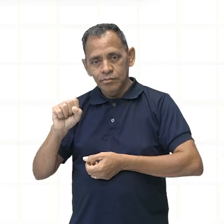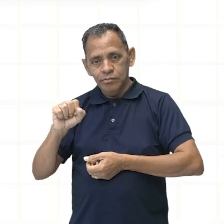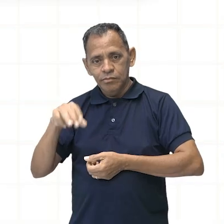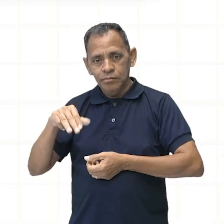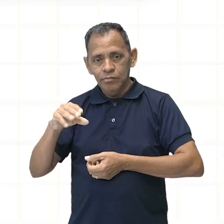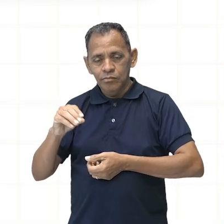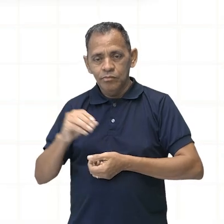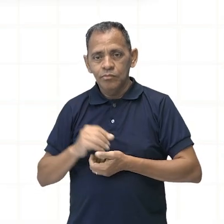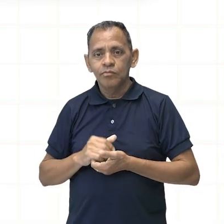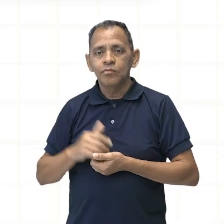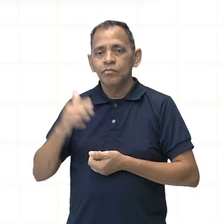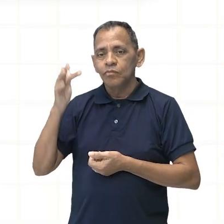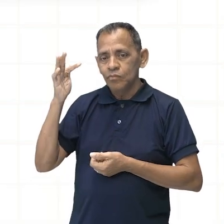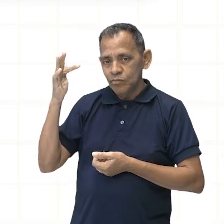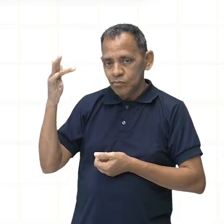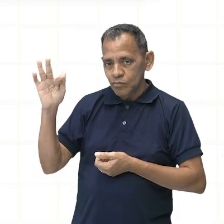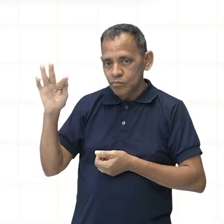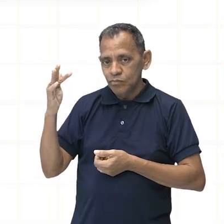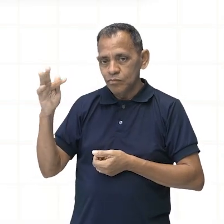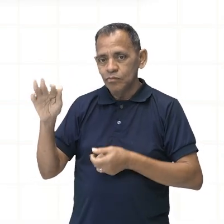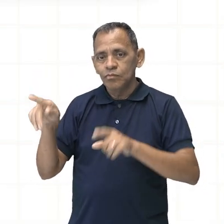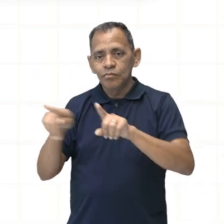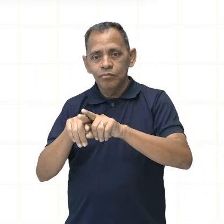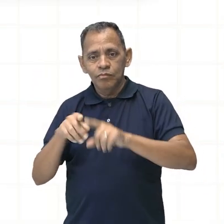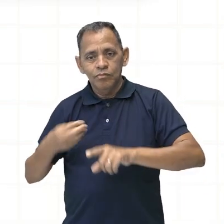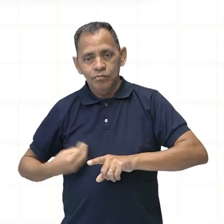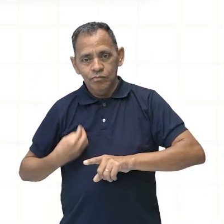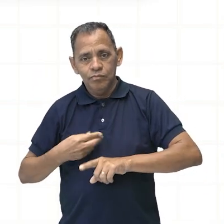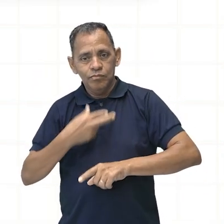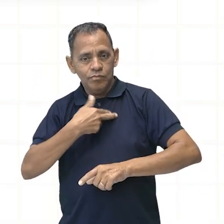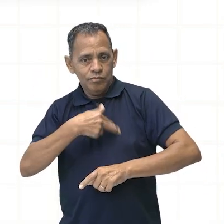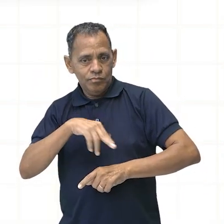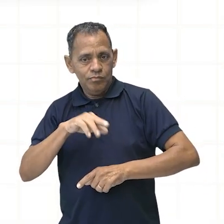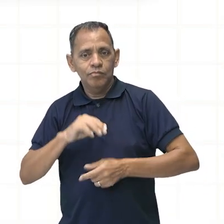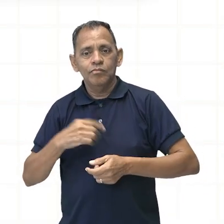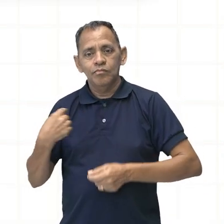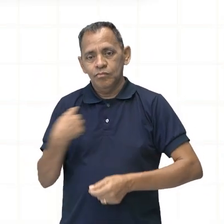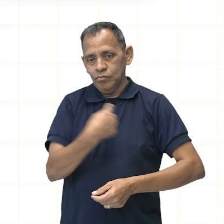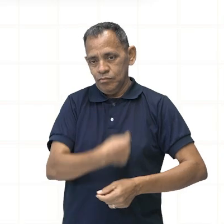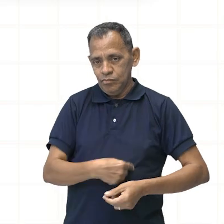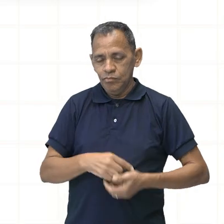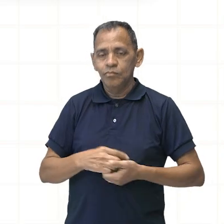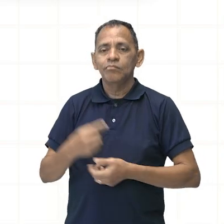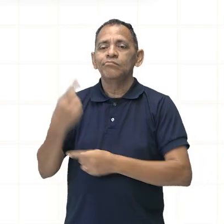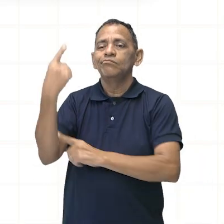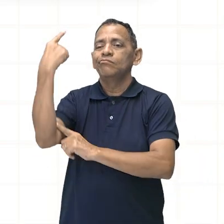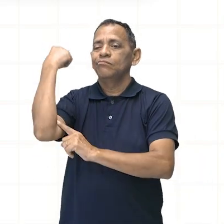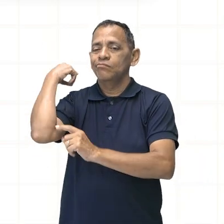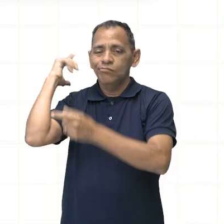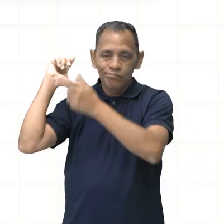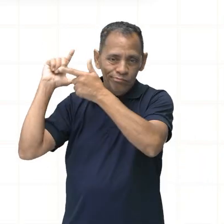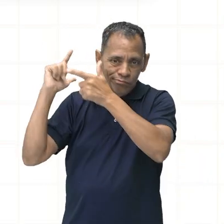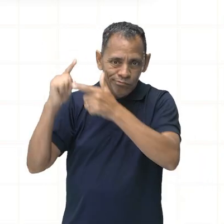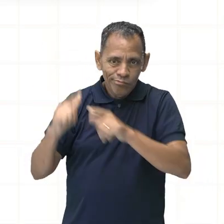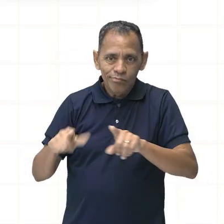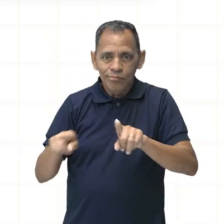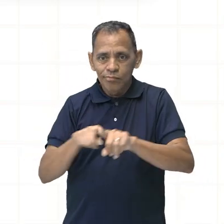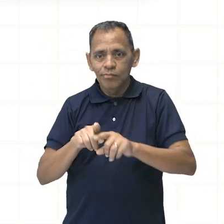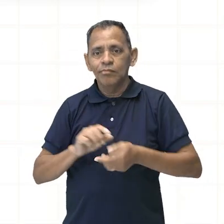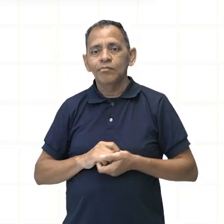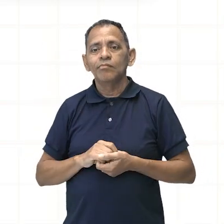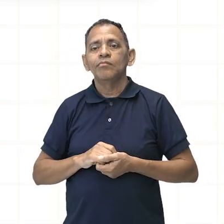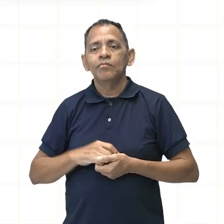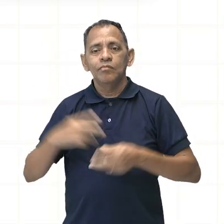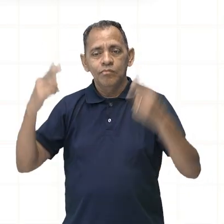é uma filosofia de vida, uma religião chinesa milenar também, na qual o ser humano ele deve